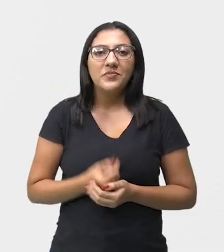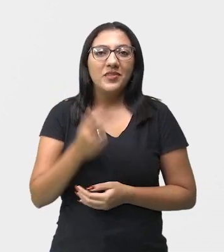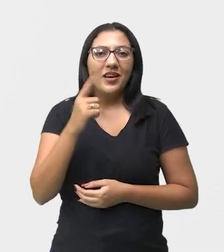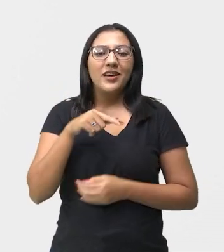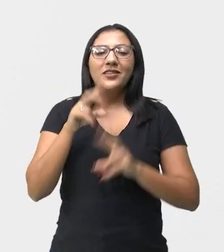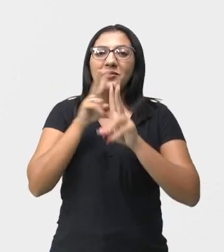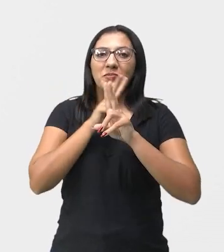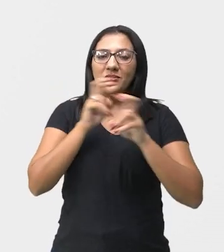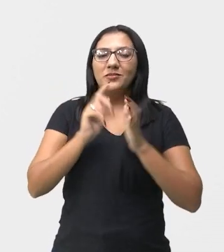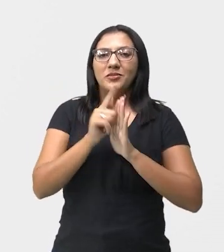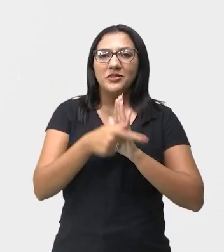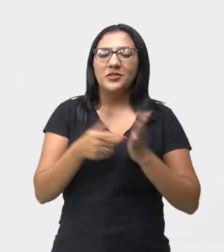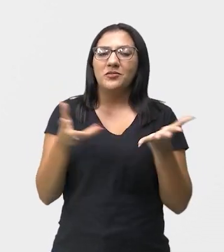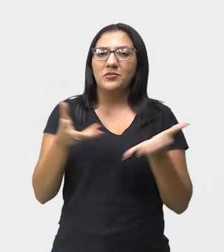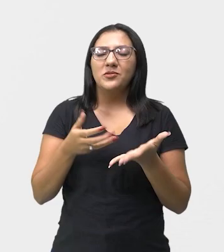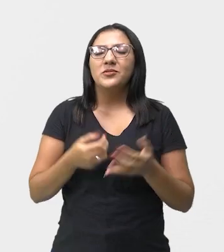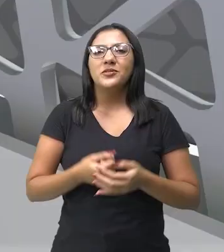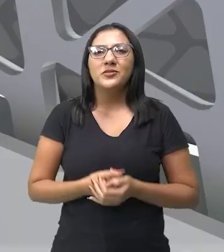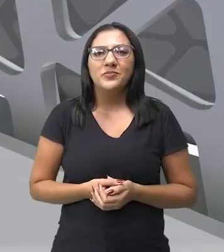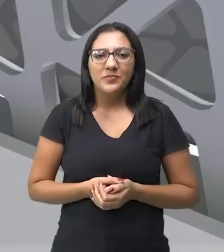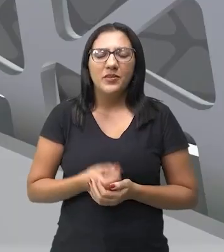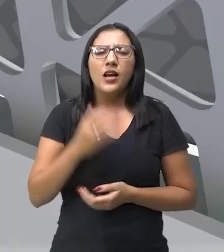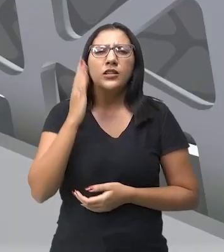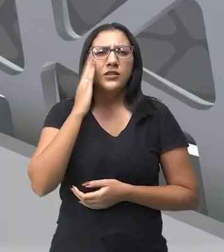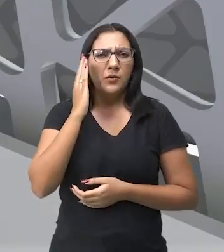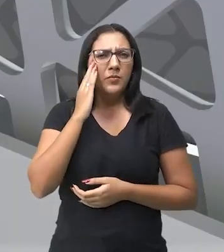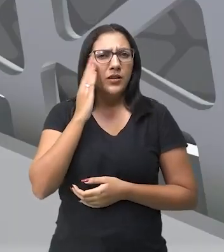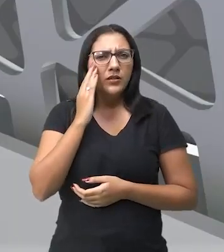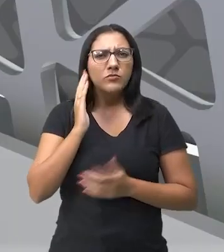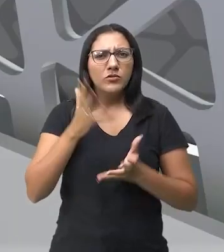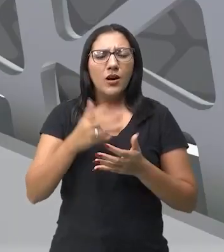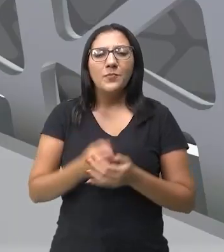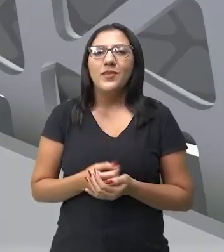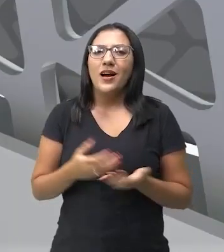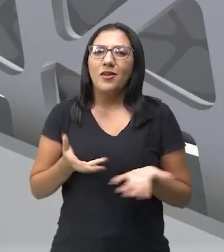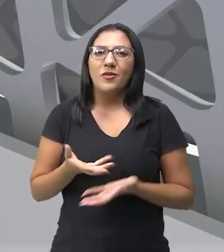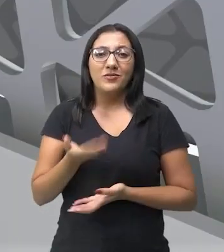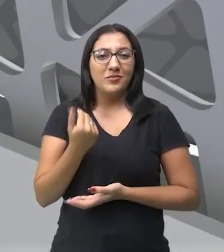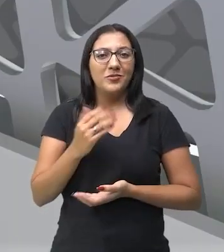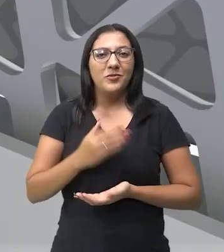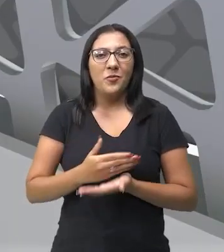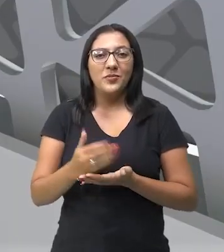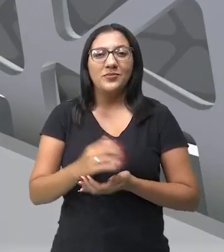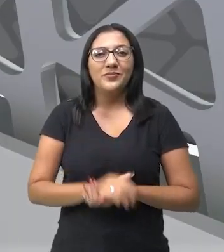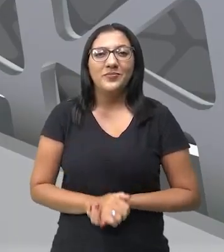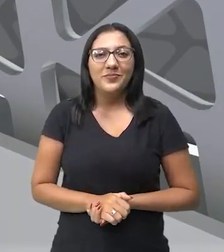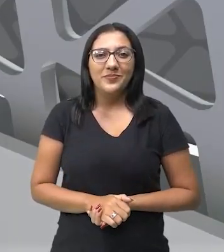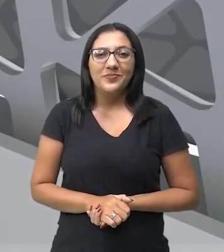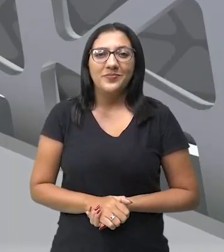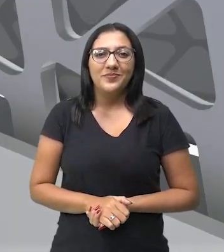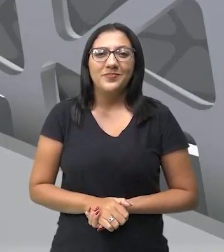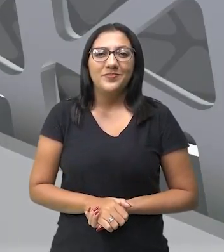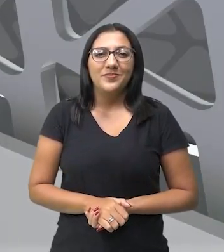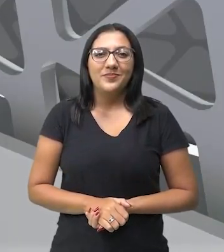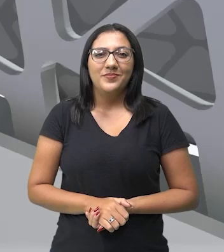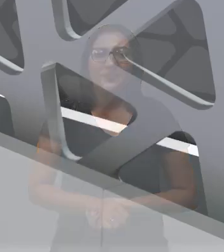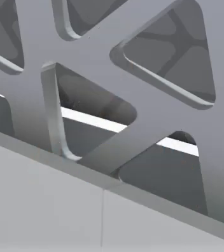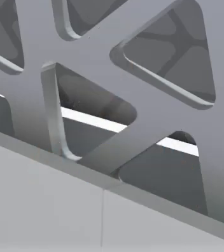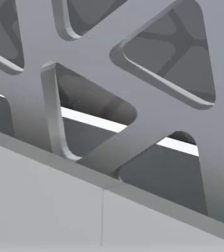esse é o nosso gênero de estudo da aula de hoje. Sabendo disso, vem para a nossa aula.